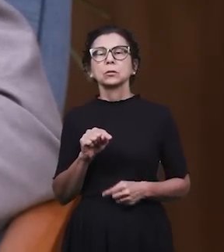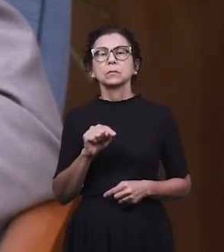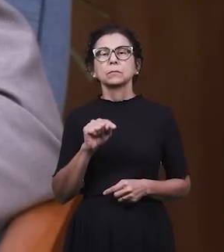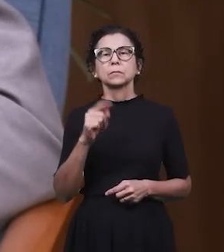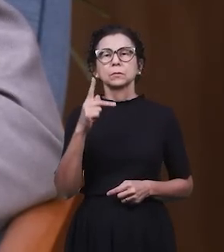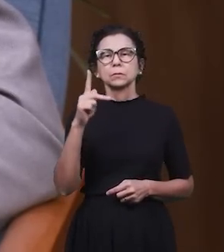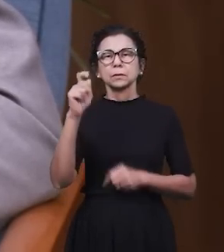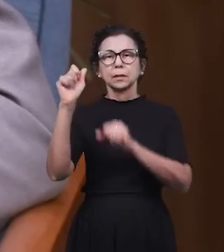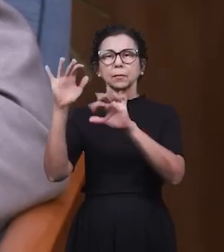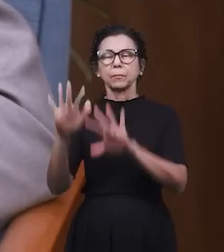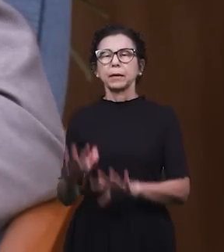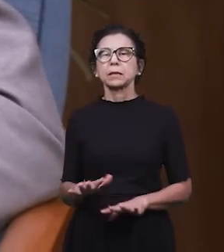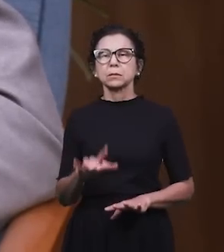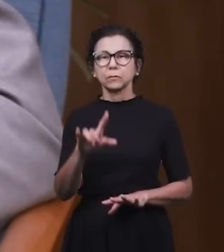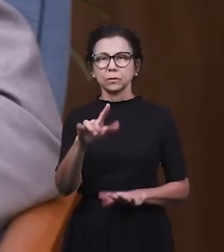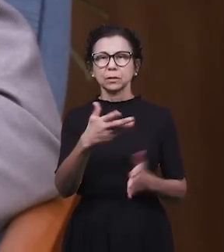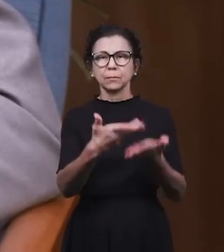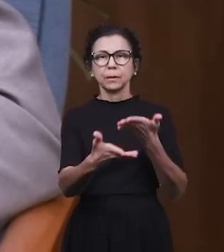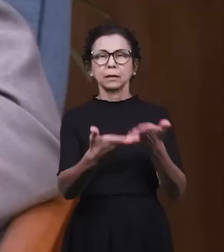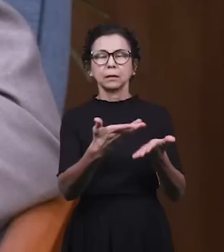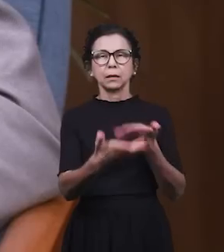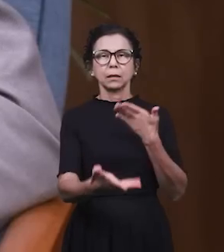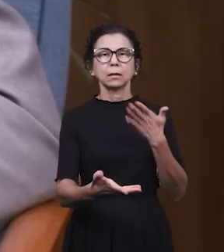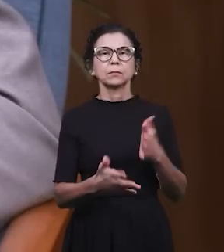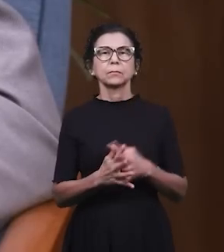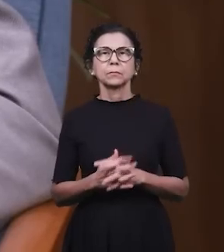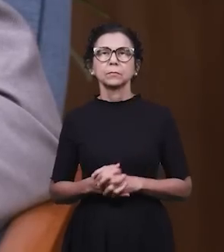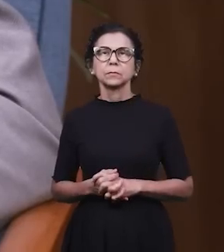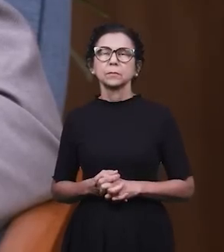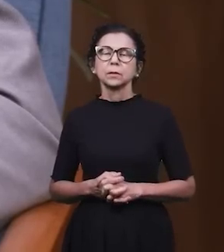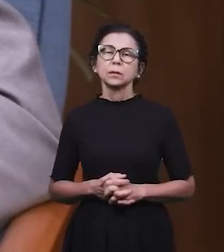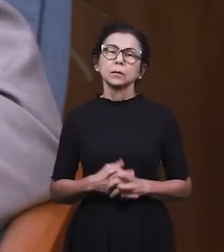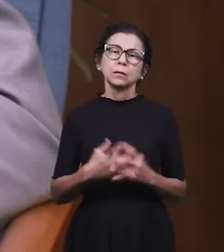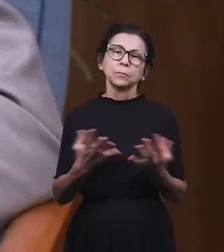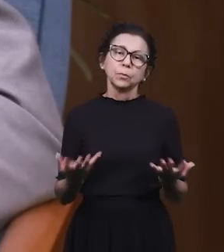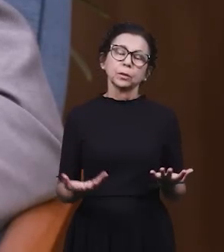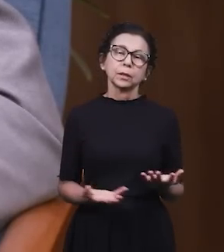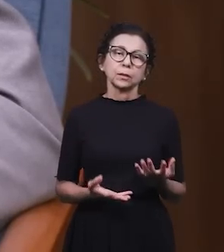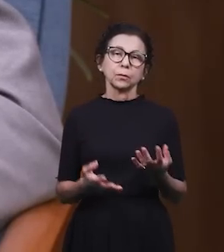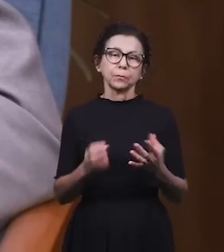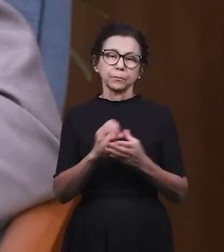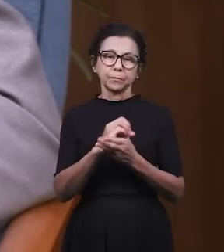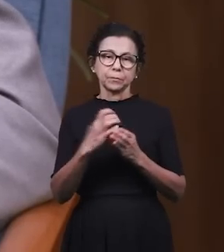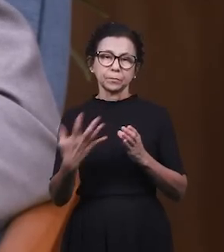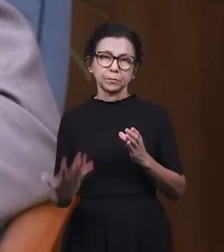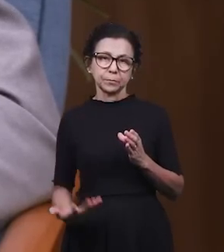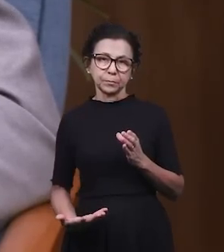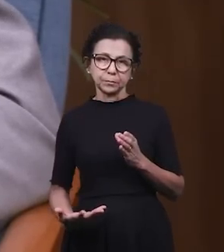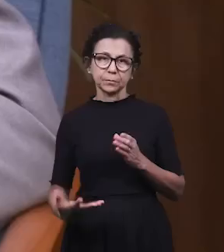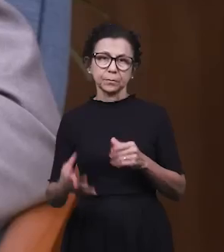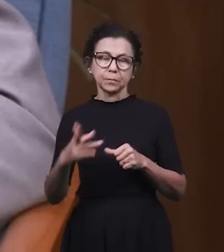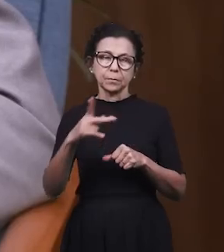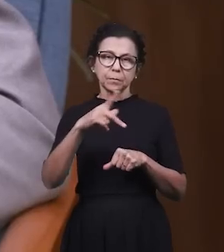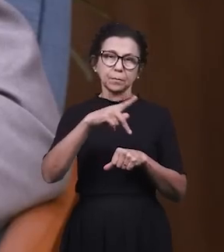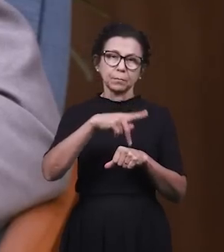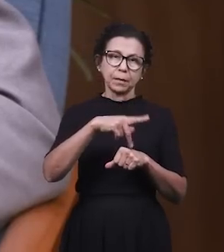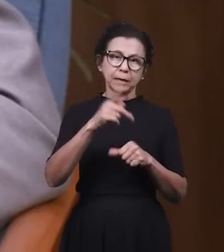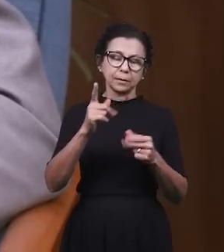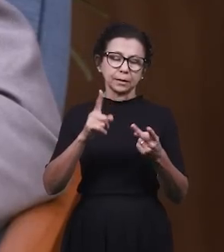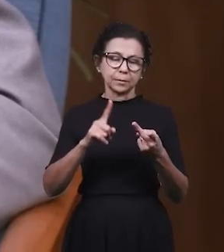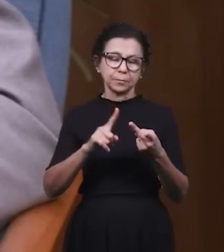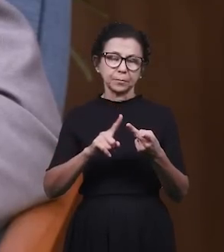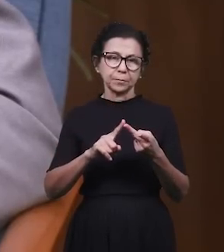semente, que se perca o resultado da semente. Você tem os corvos, você tem os pedregais, você tem os